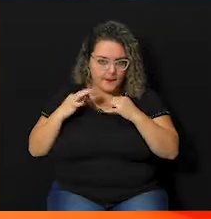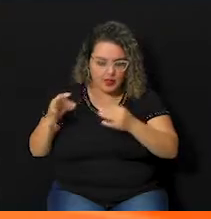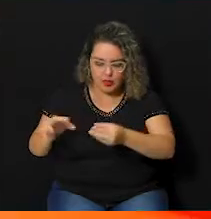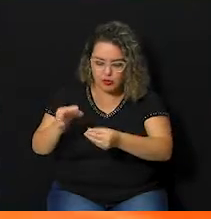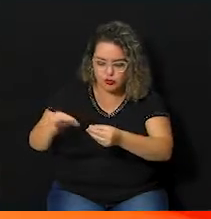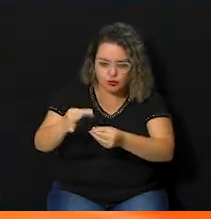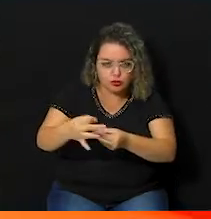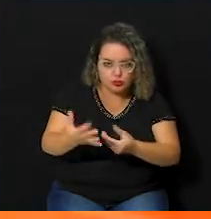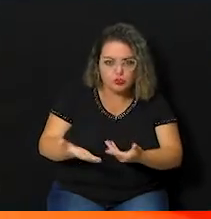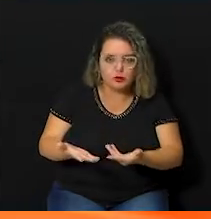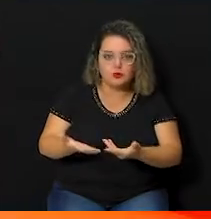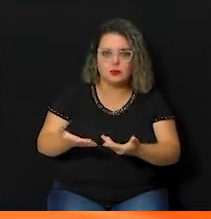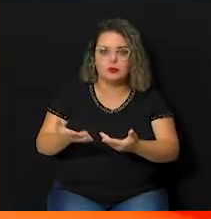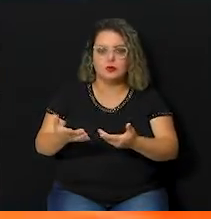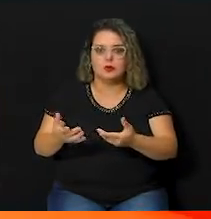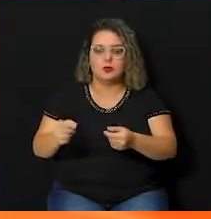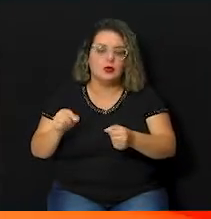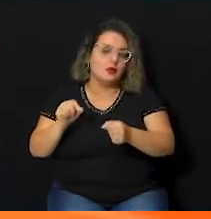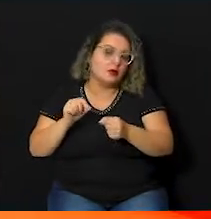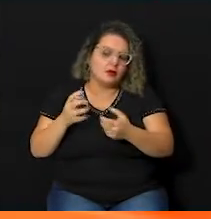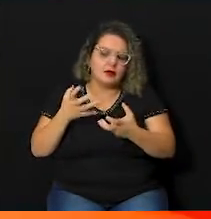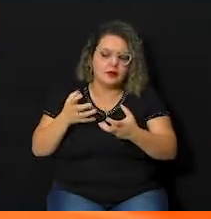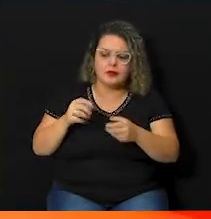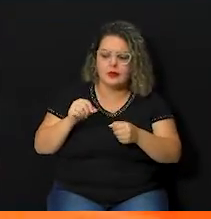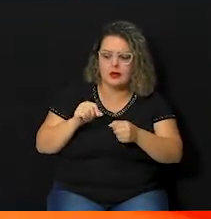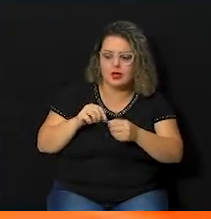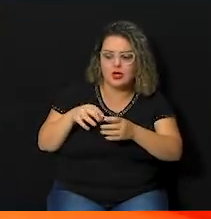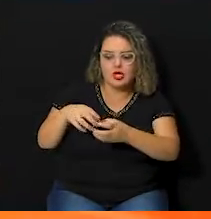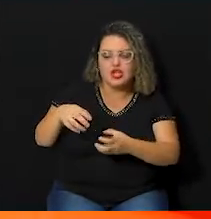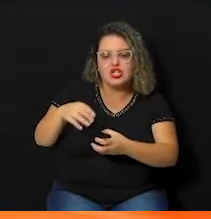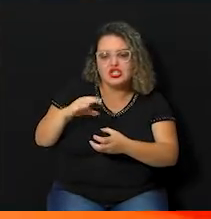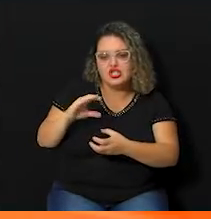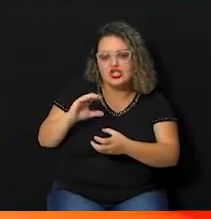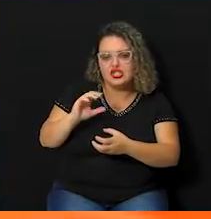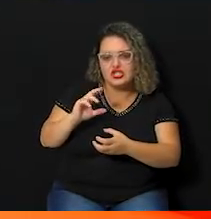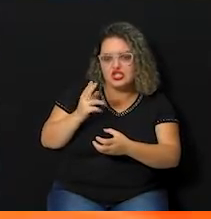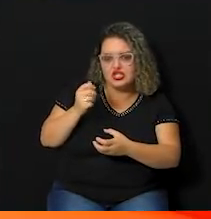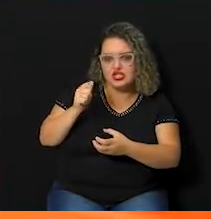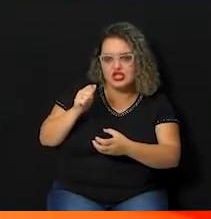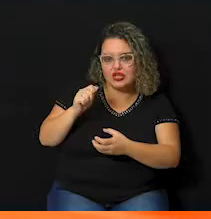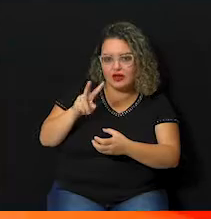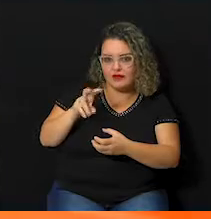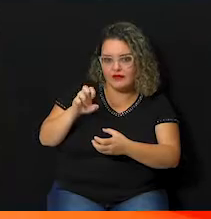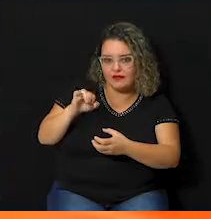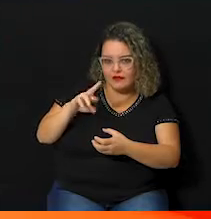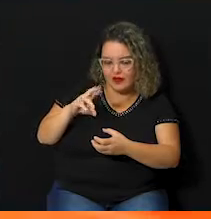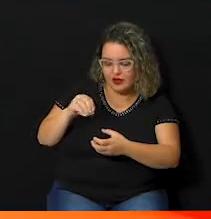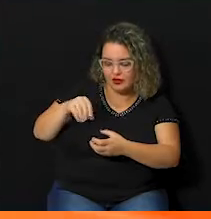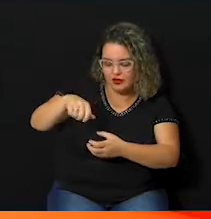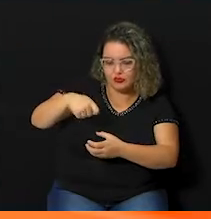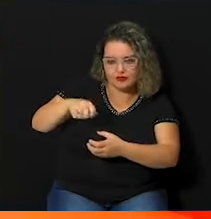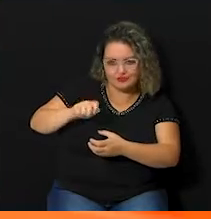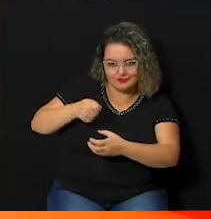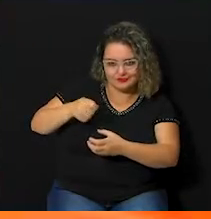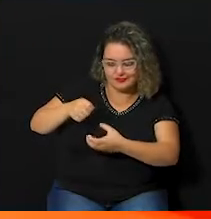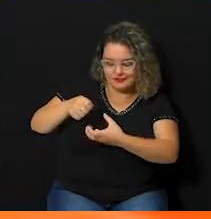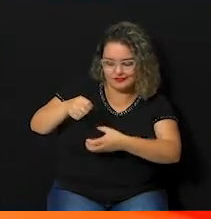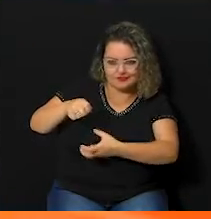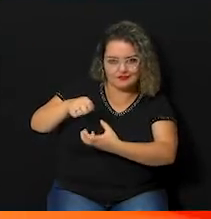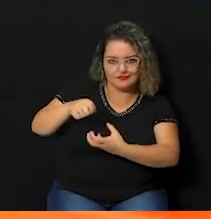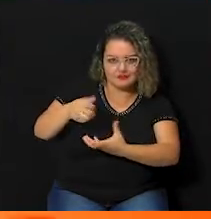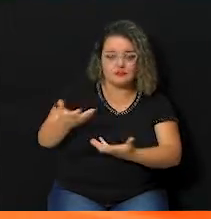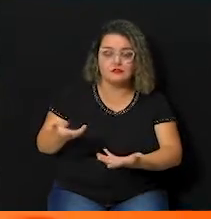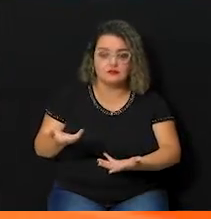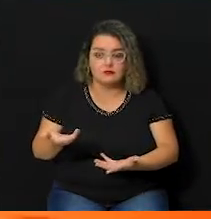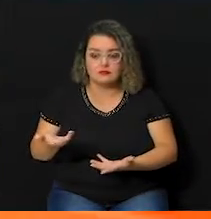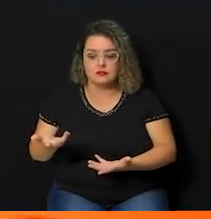pro pessoal, fazia chaveiro, o pessoal queria alguma coisa do Crepusculinho. E era só uma brincadeira. E acabou crescendo. Então, assim, a comunidade,